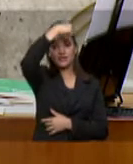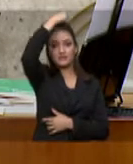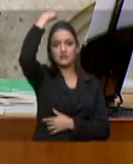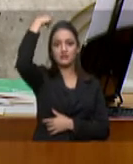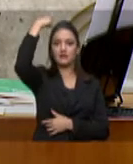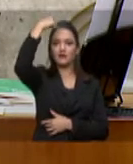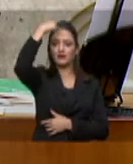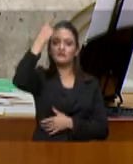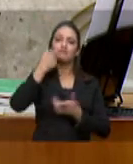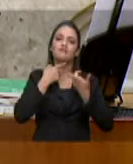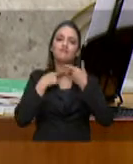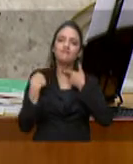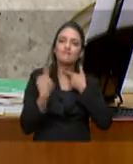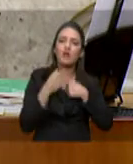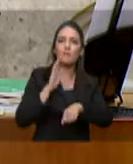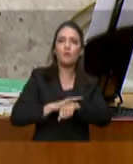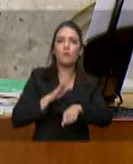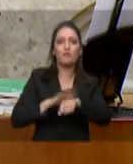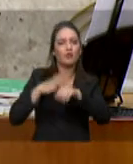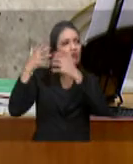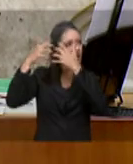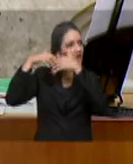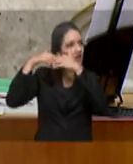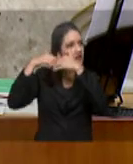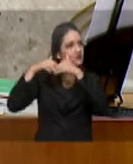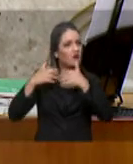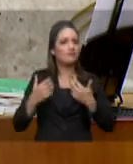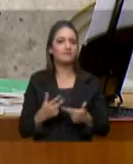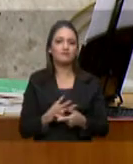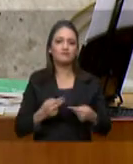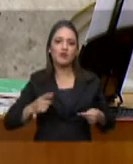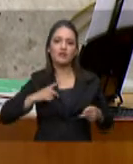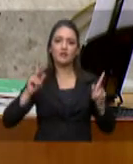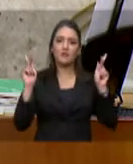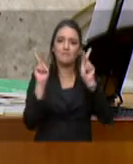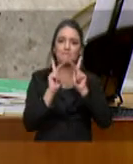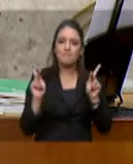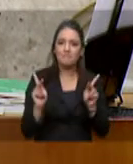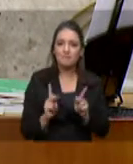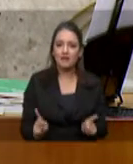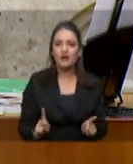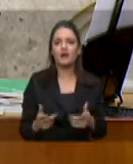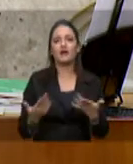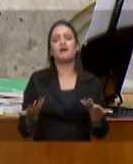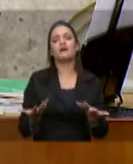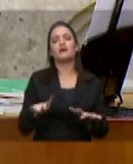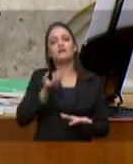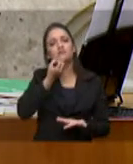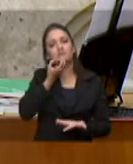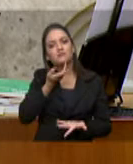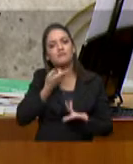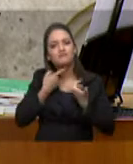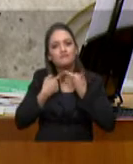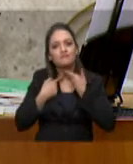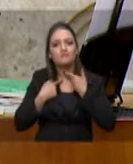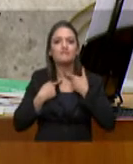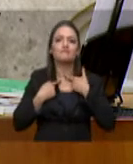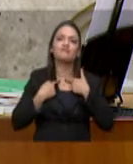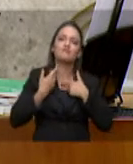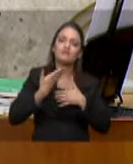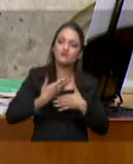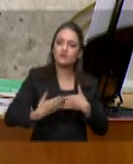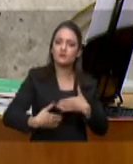tenhamos momentos de reflexão para que tenhamos paz, espírito e boa vontade durante o